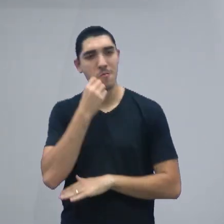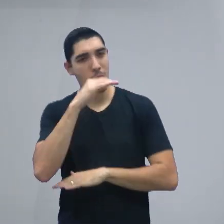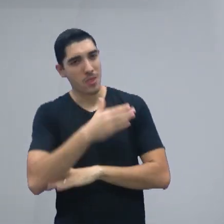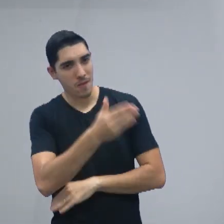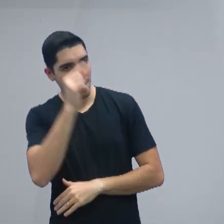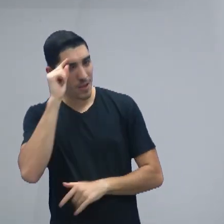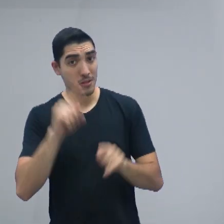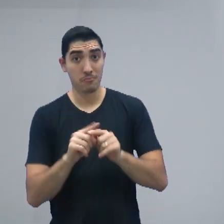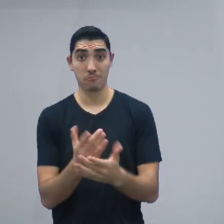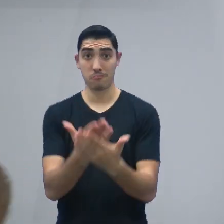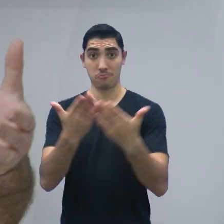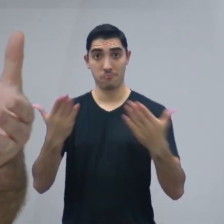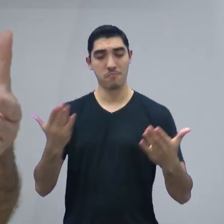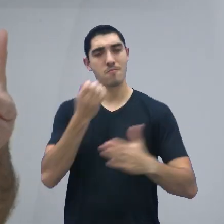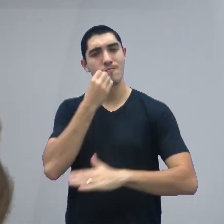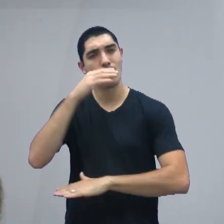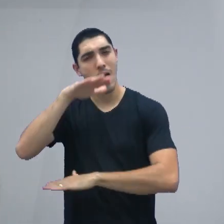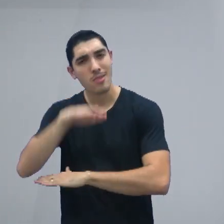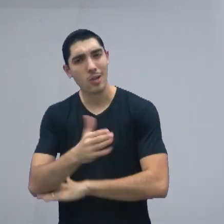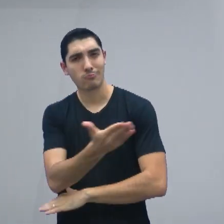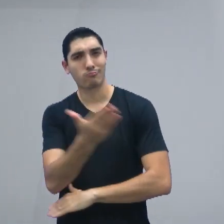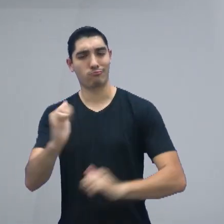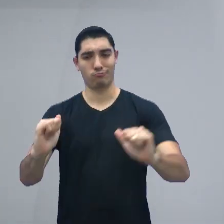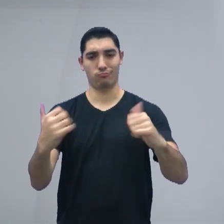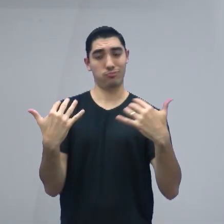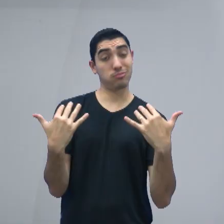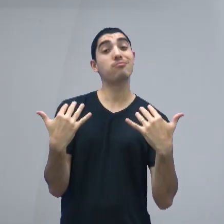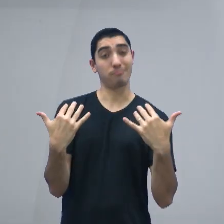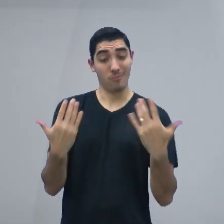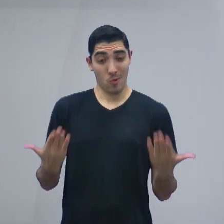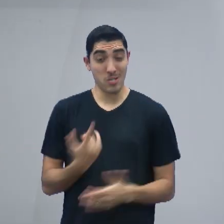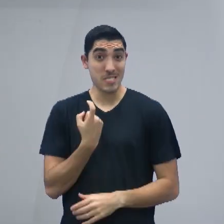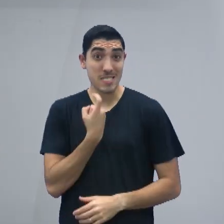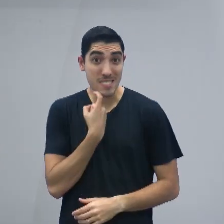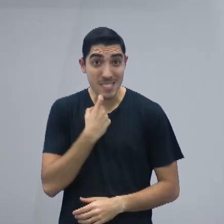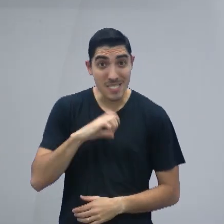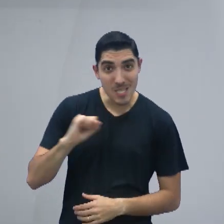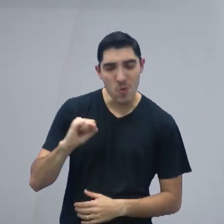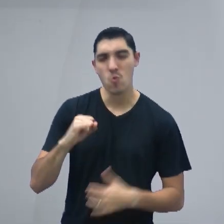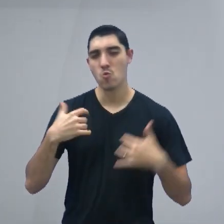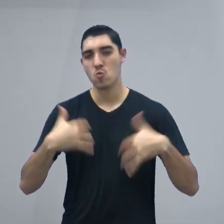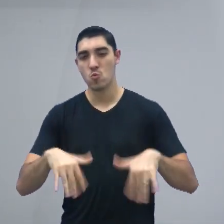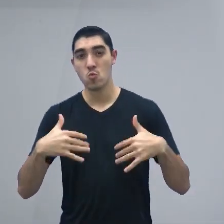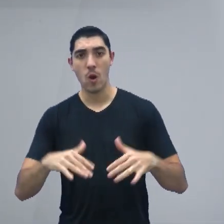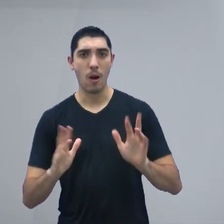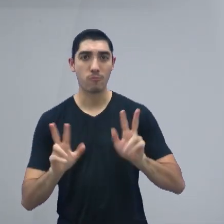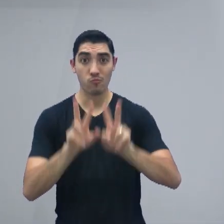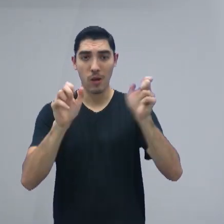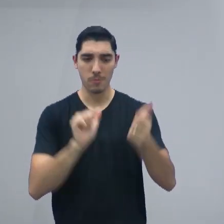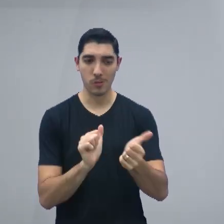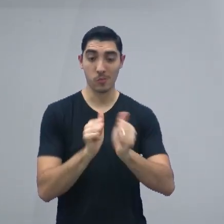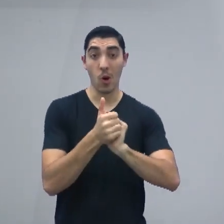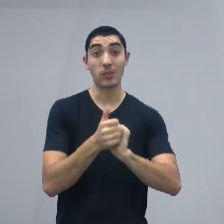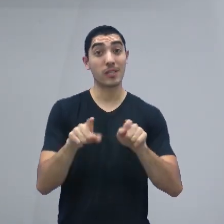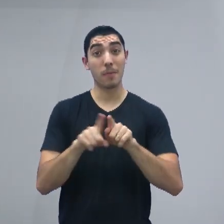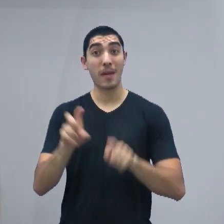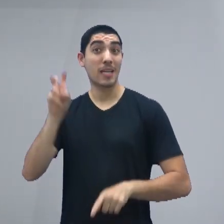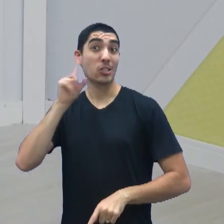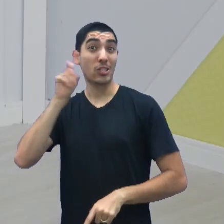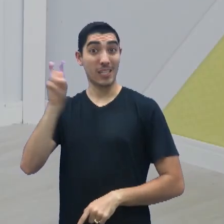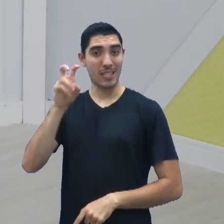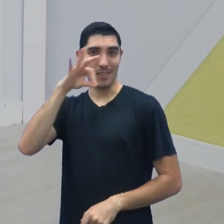tarde a todos que estão ligados no Hora do Esporte. Hoje é sexta-feira, muito esporte para você, quinto dia útil, não tem motivo para